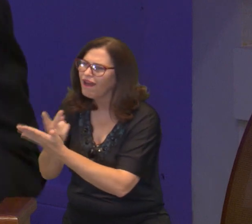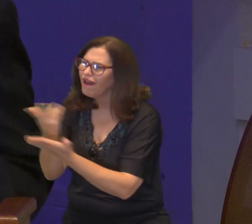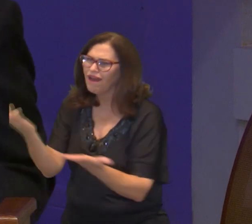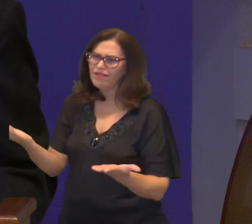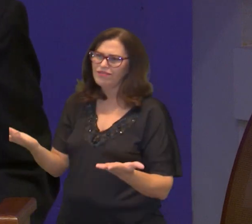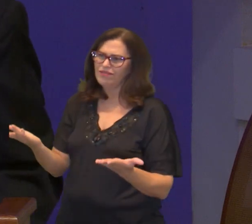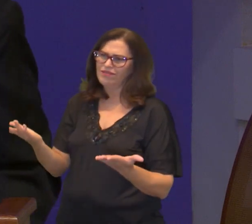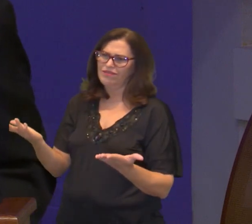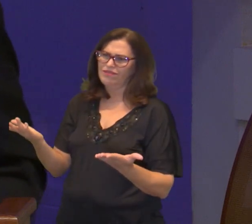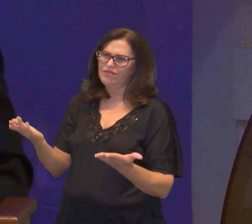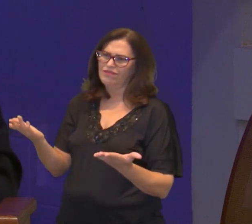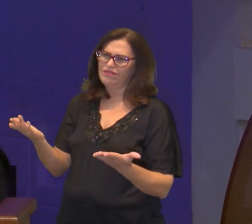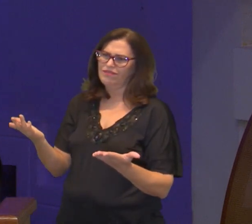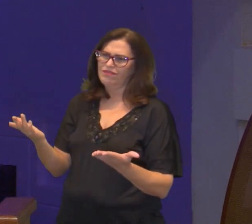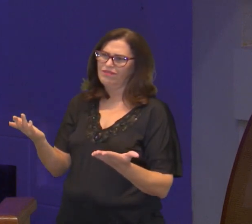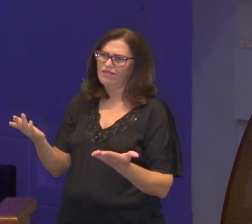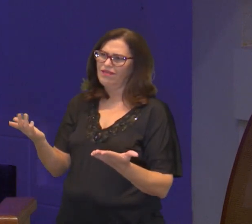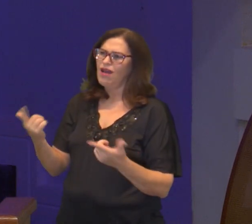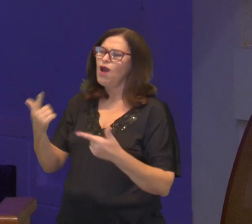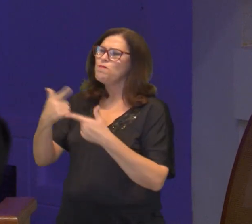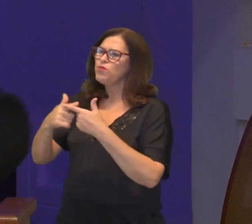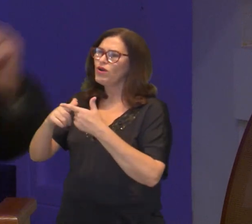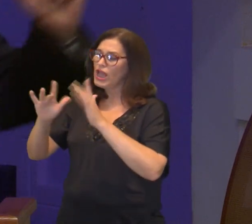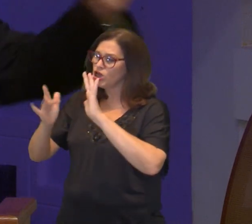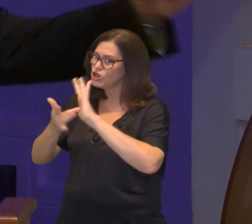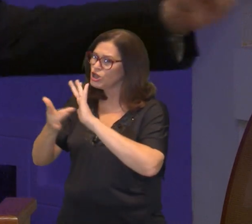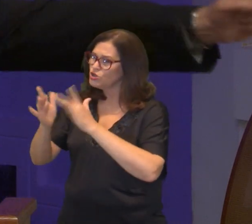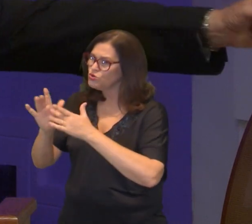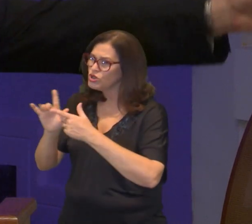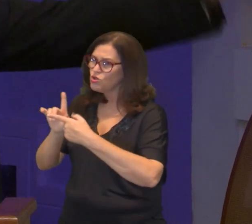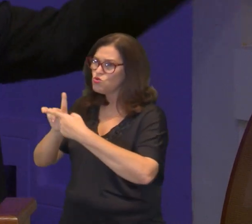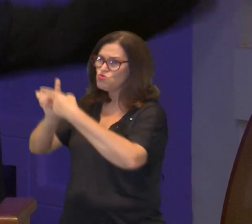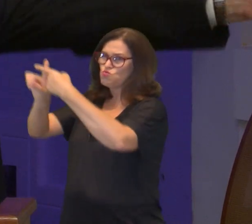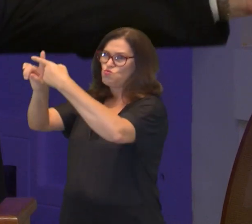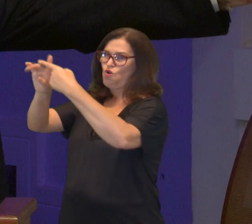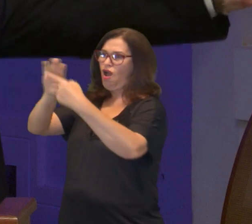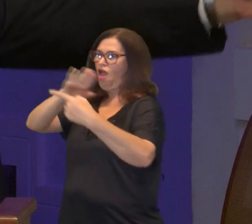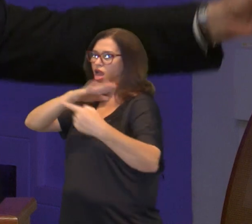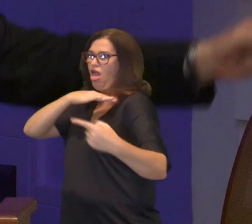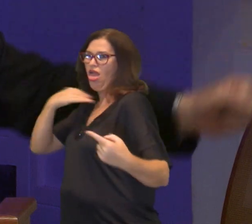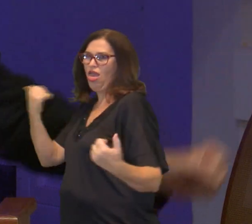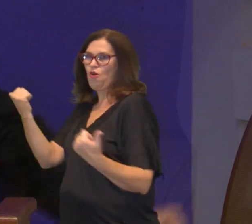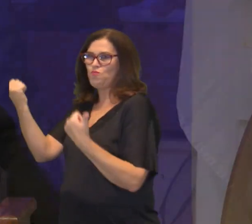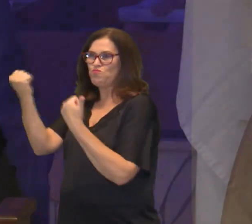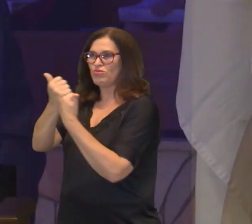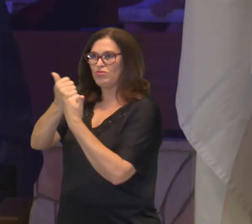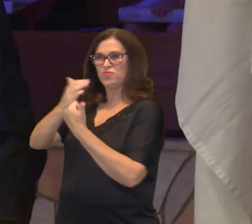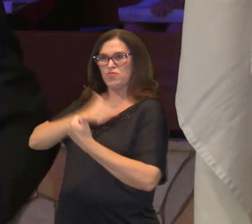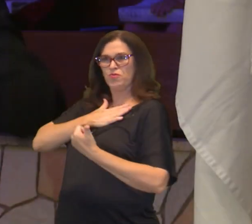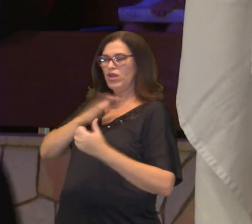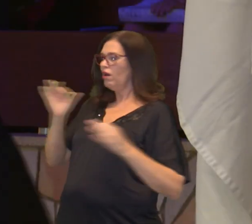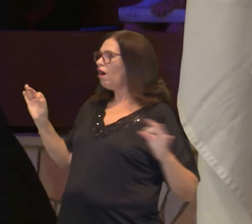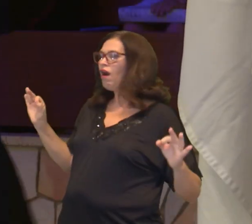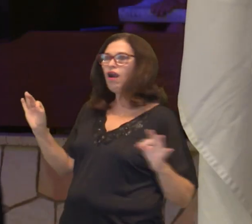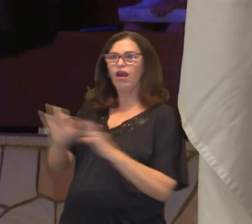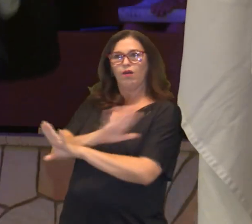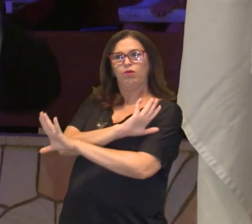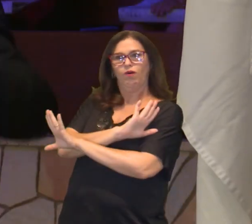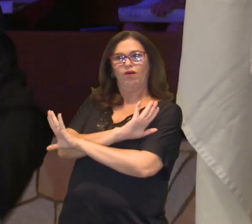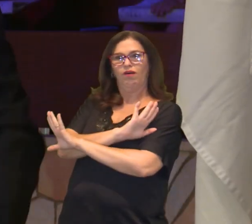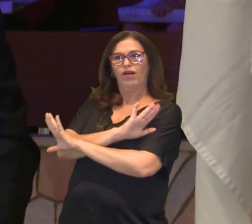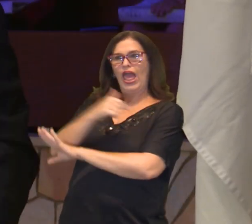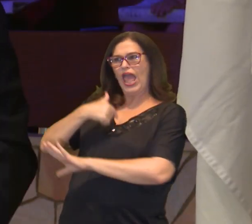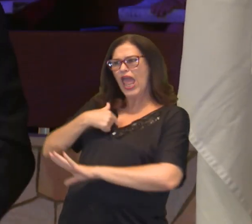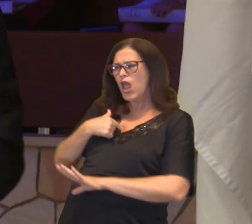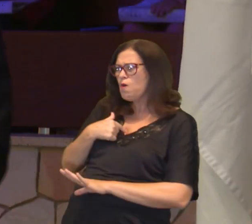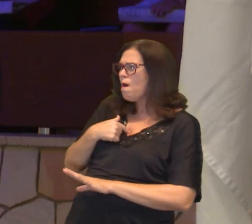Jesus fez na cruz do Calvário. Ali na cruz, ao morrer, ele disse: está consumado, fiz tudo.